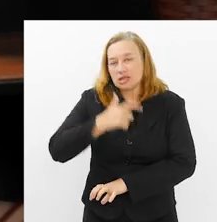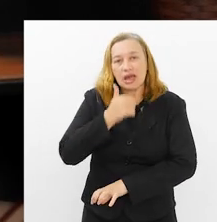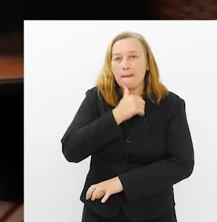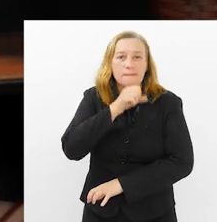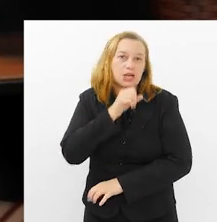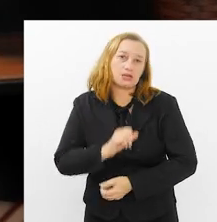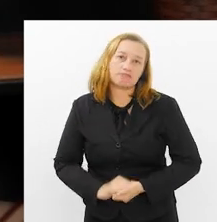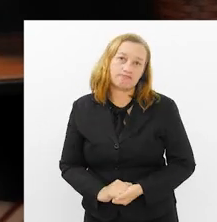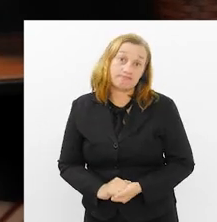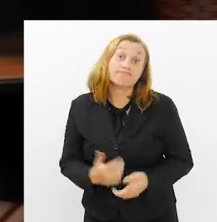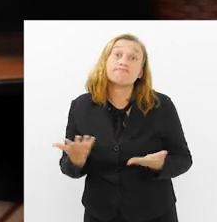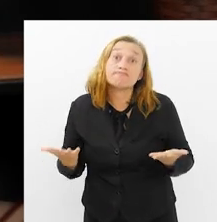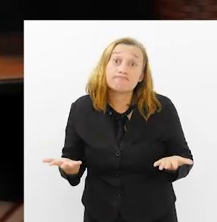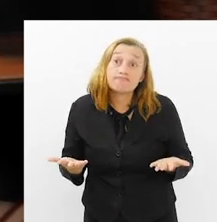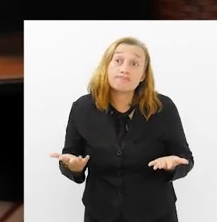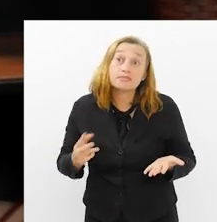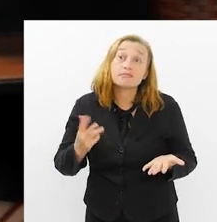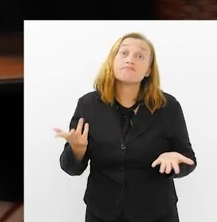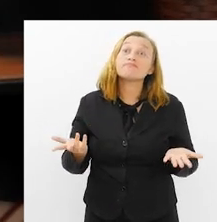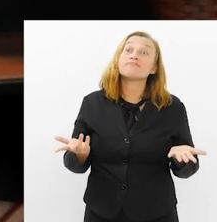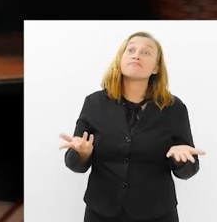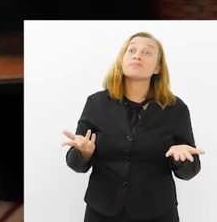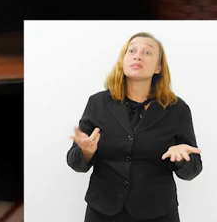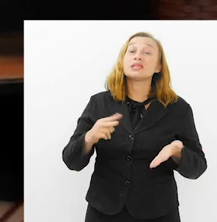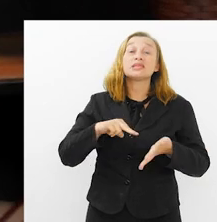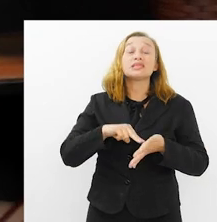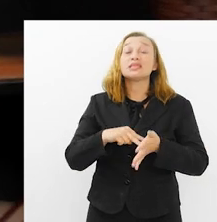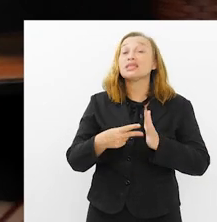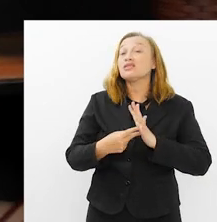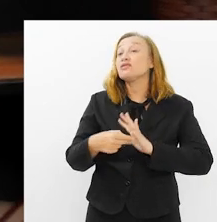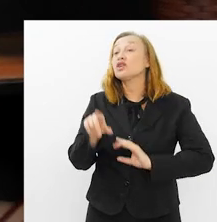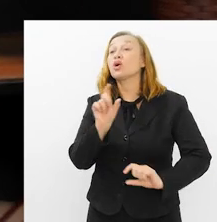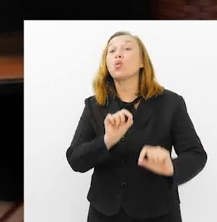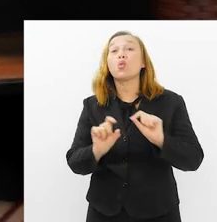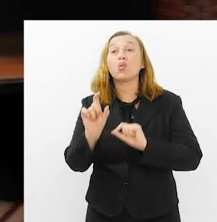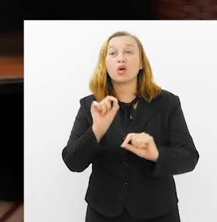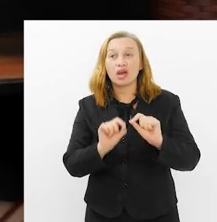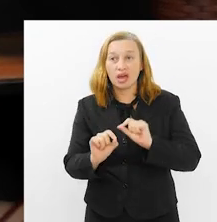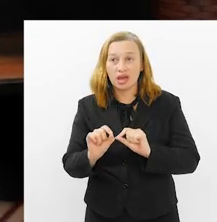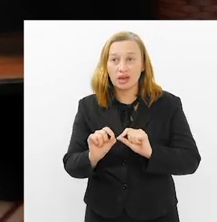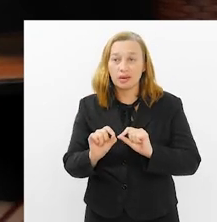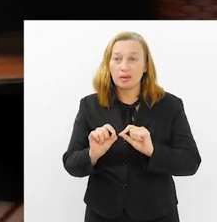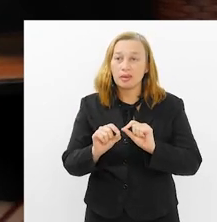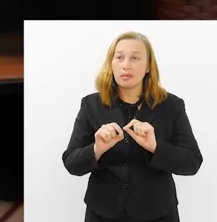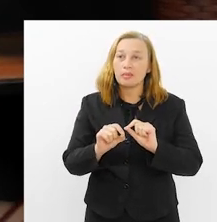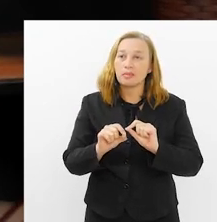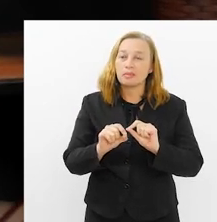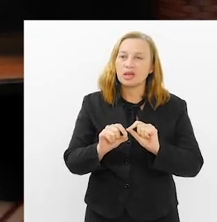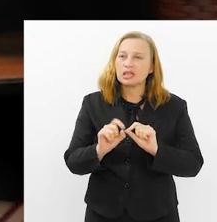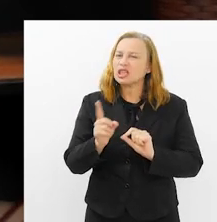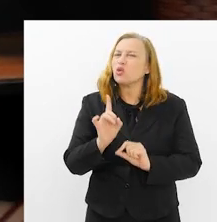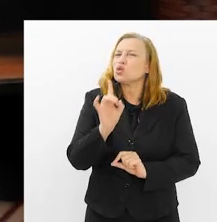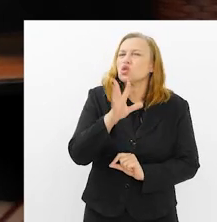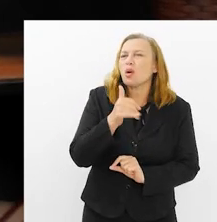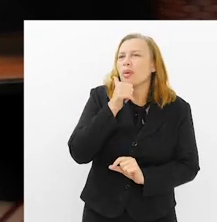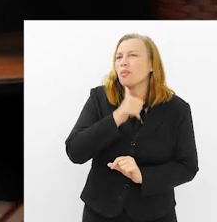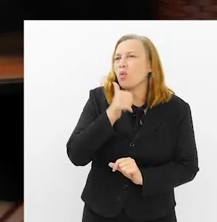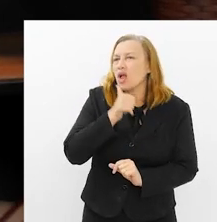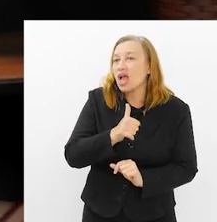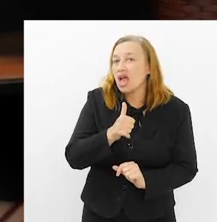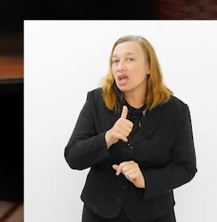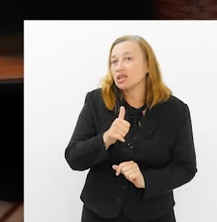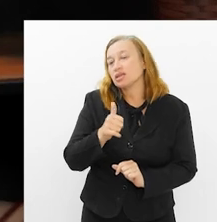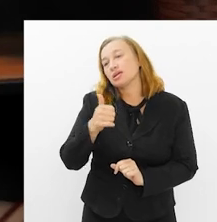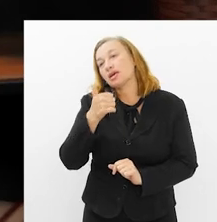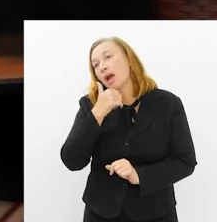mothers? Não quero ser mãe. O que seria essa geração e qual a contribuição, né? Não só